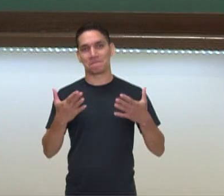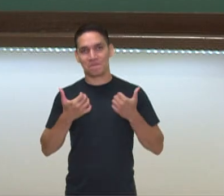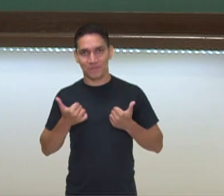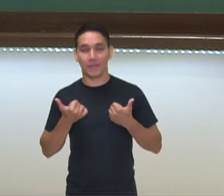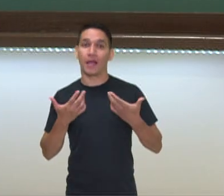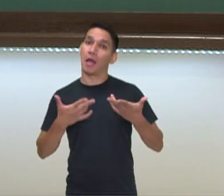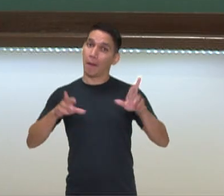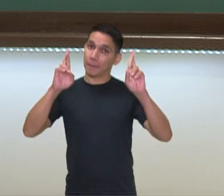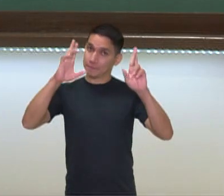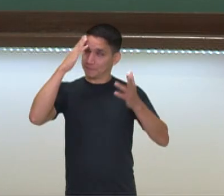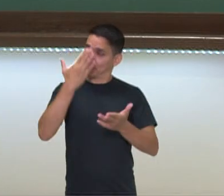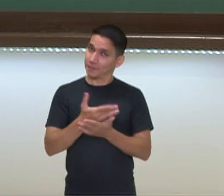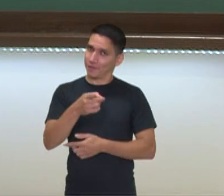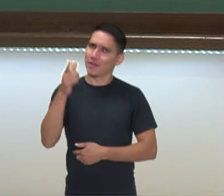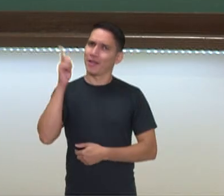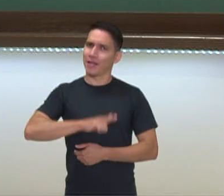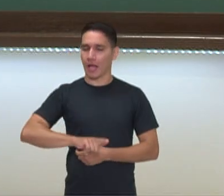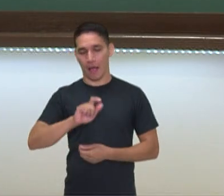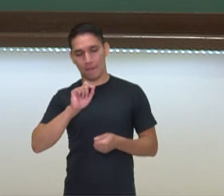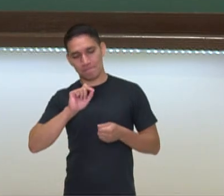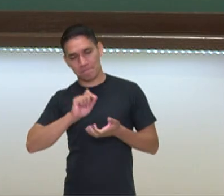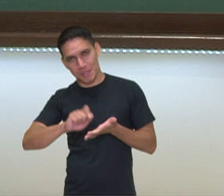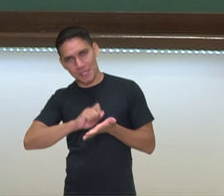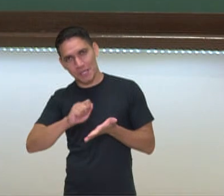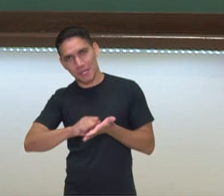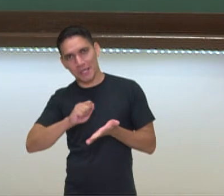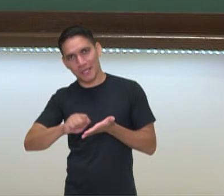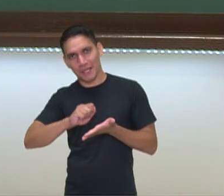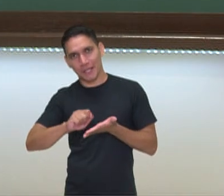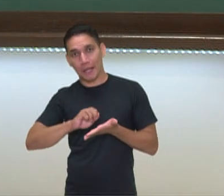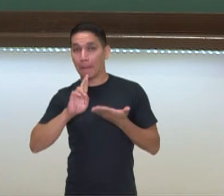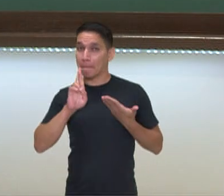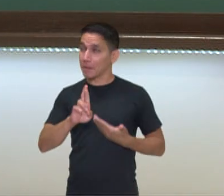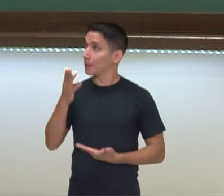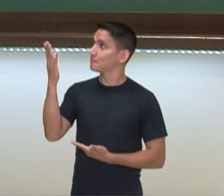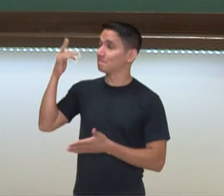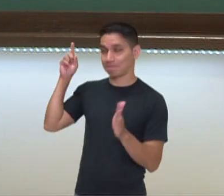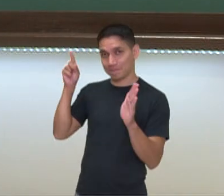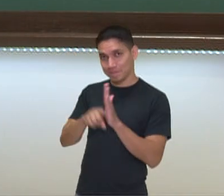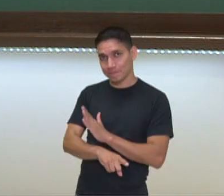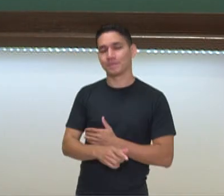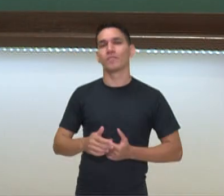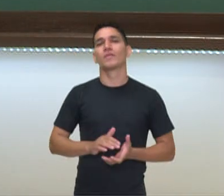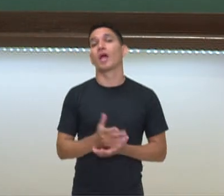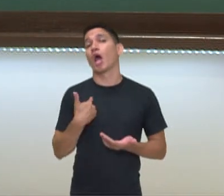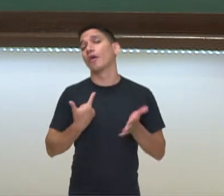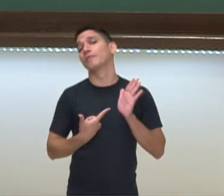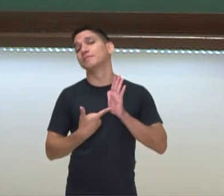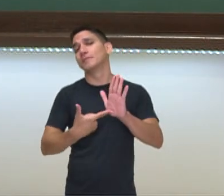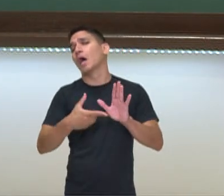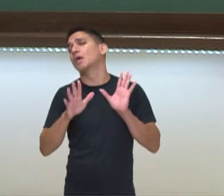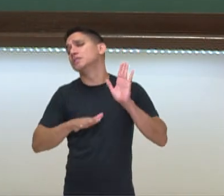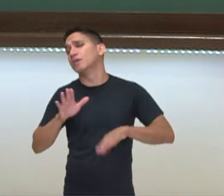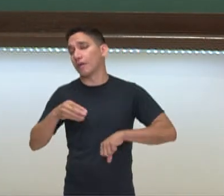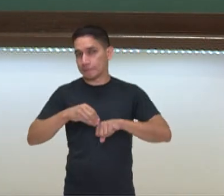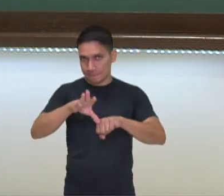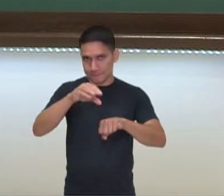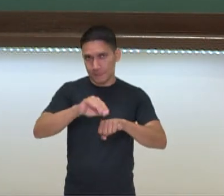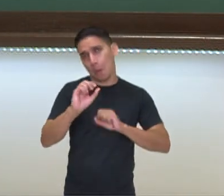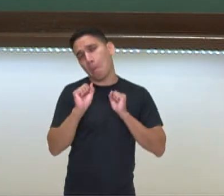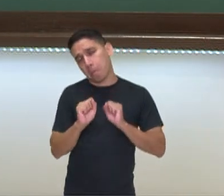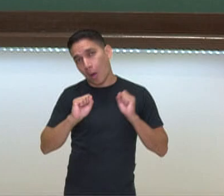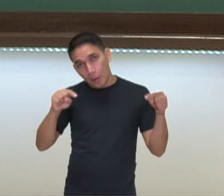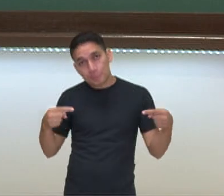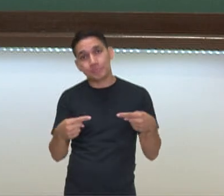Muito bem, espero que você tenha realizado aí a resolução desta questão aí no seu caderno e eu vou apresentar agora para você uma possível resposta que você